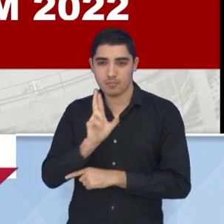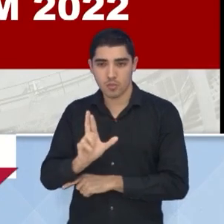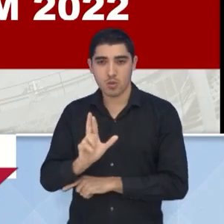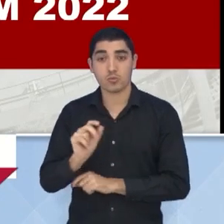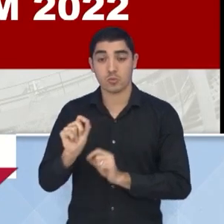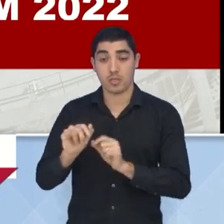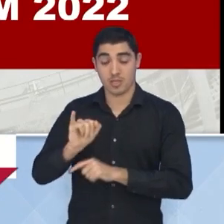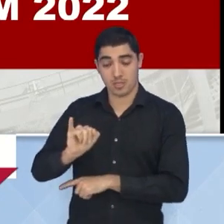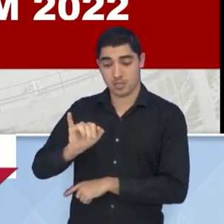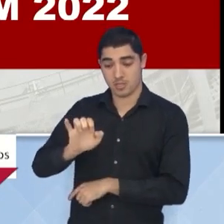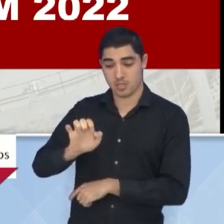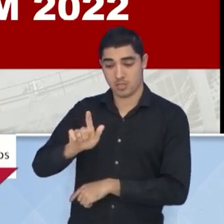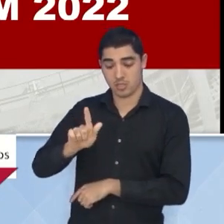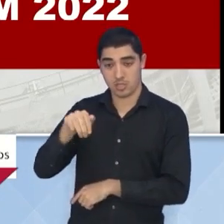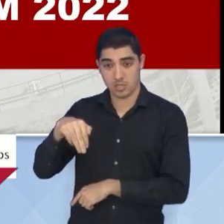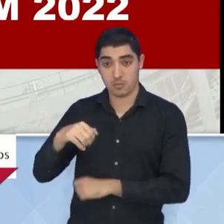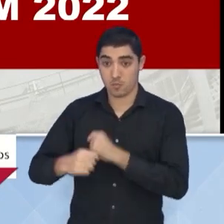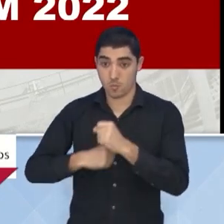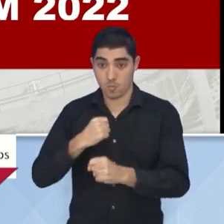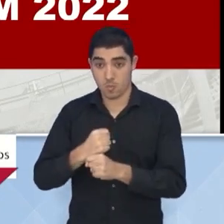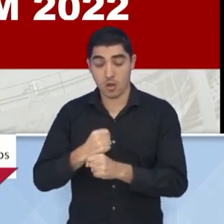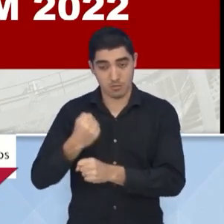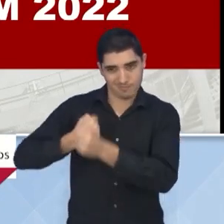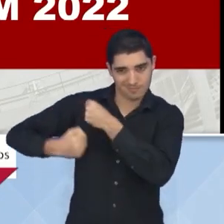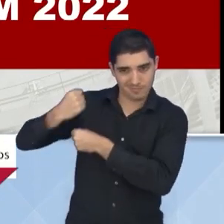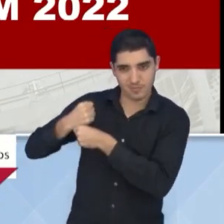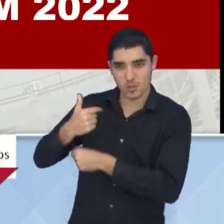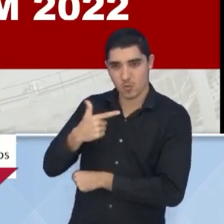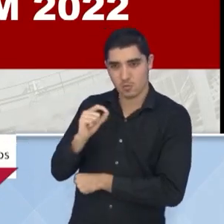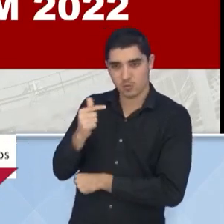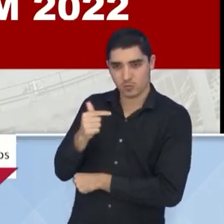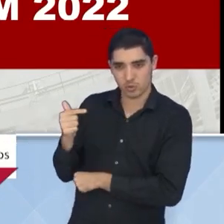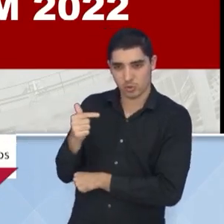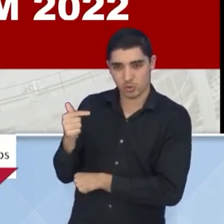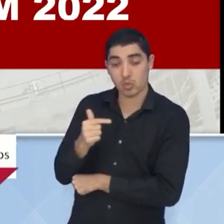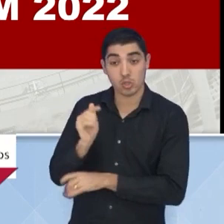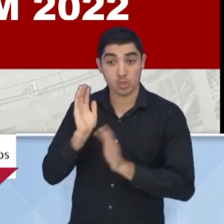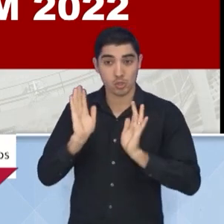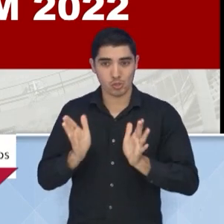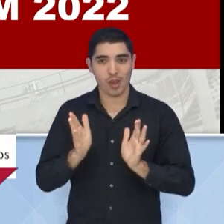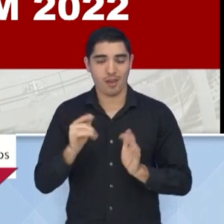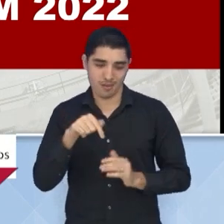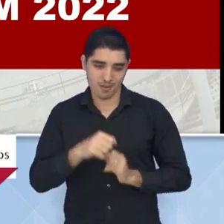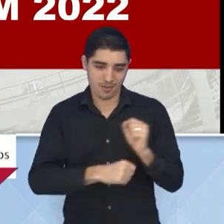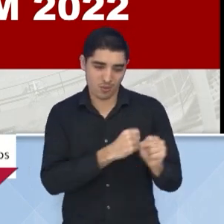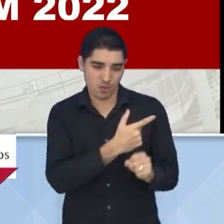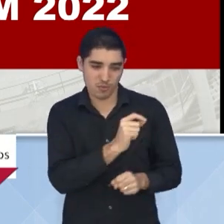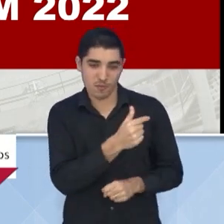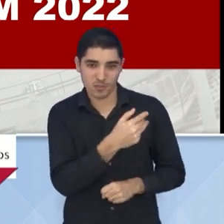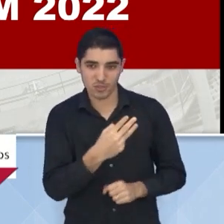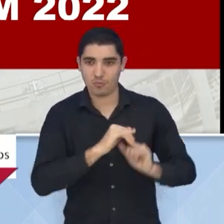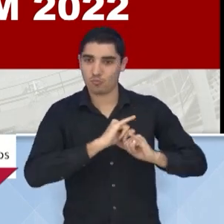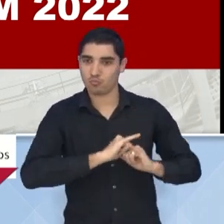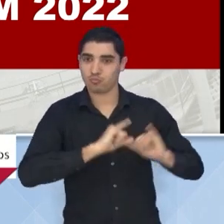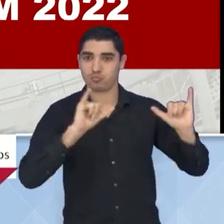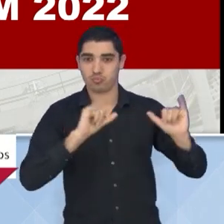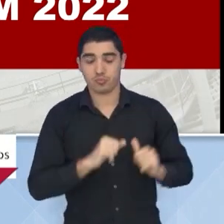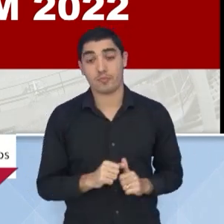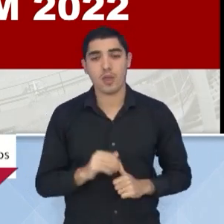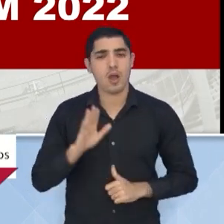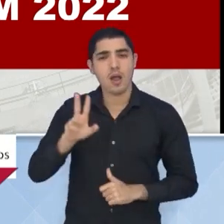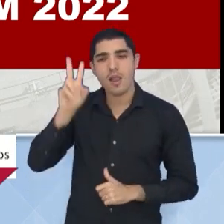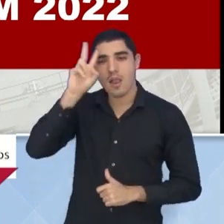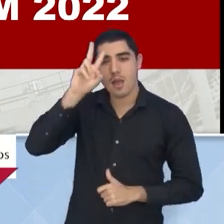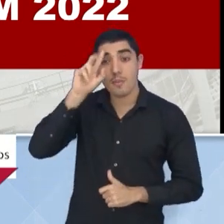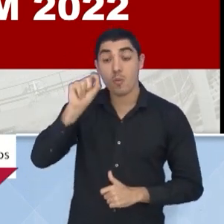iegm de 2022 tá que a gente divulgou no começo desse ano Lembrando que o egm ele é